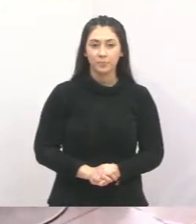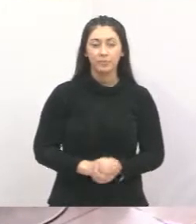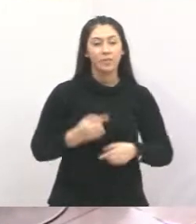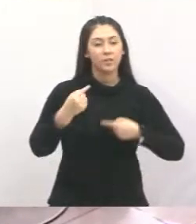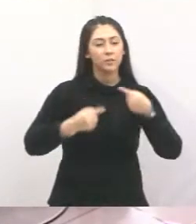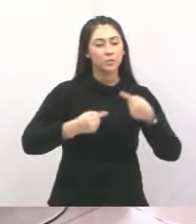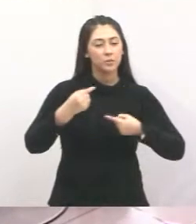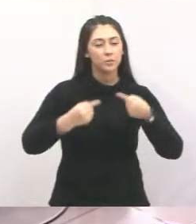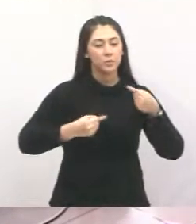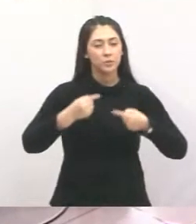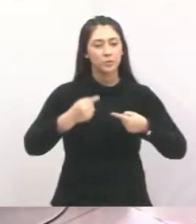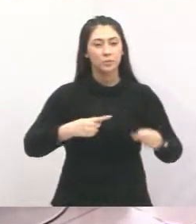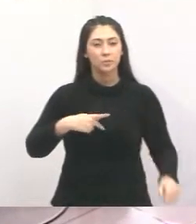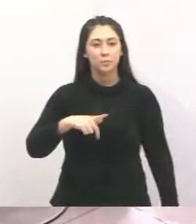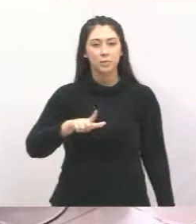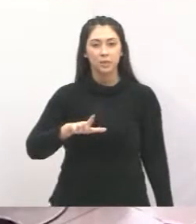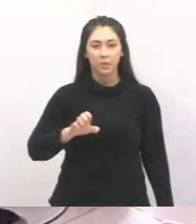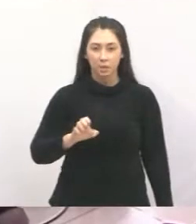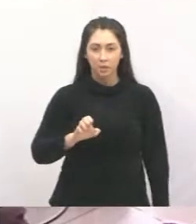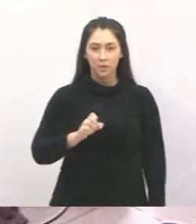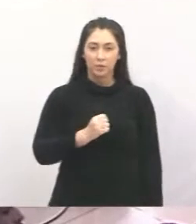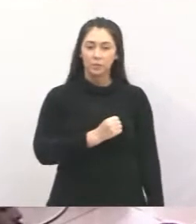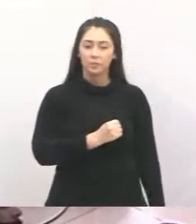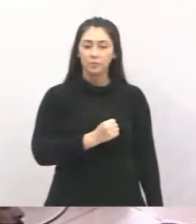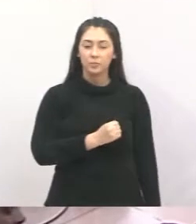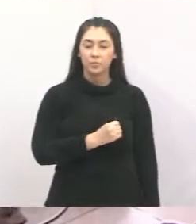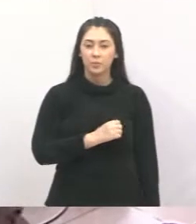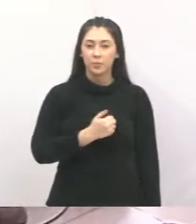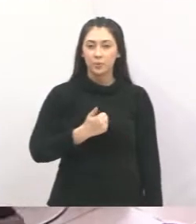Discussão única do PLE número